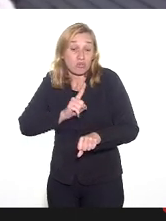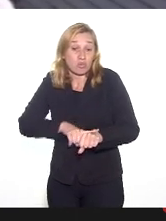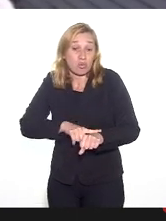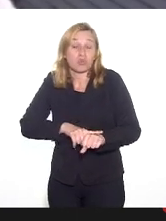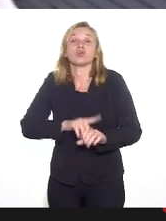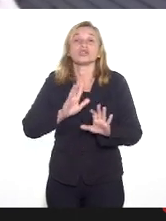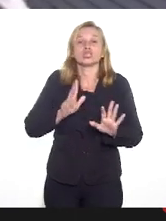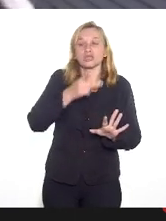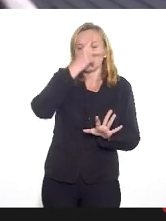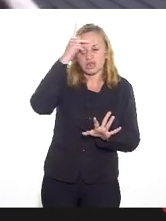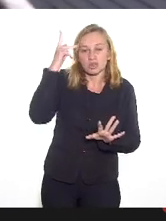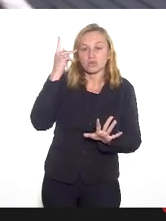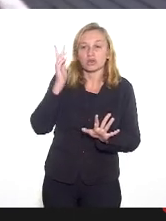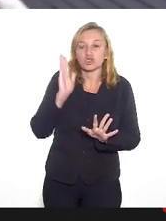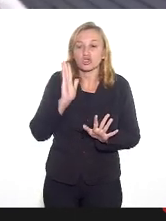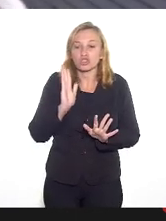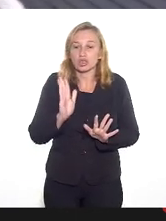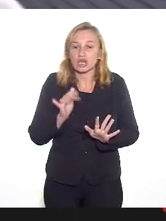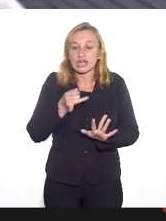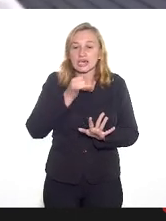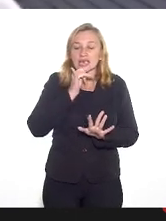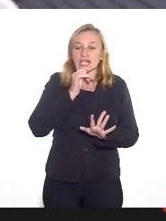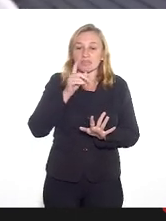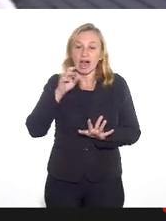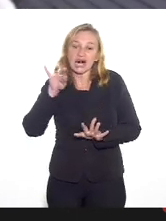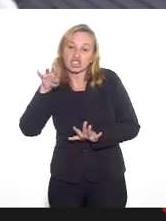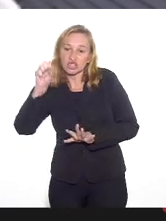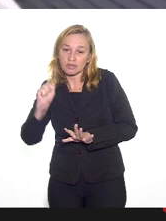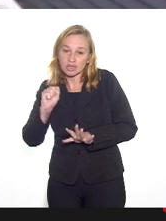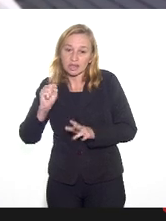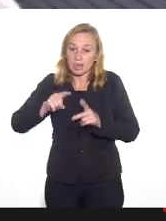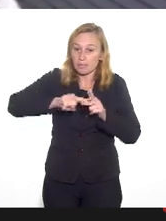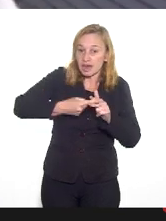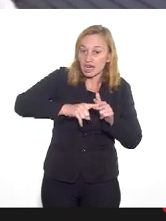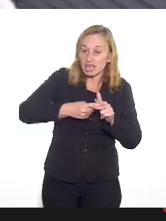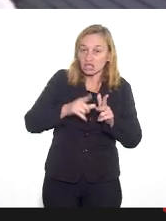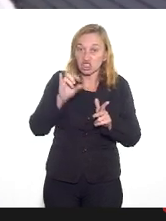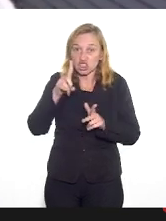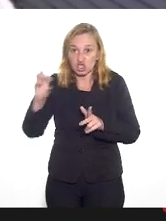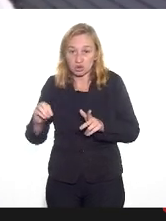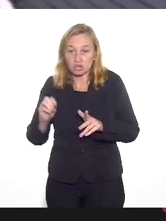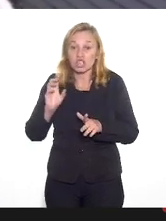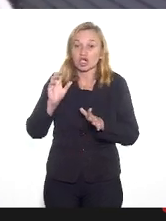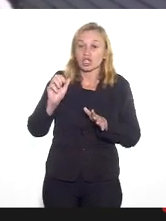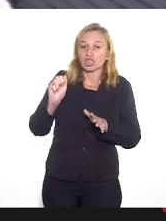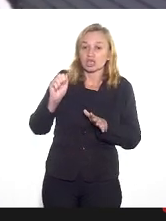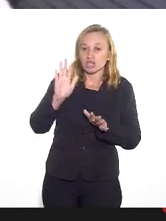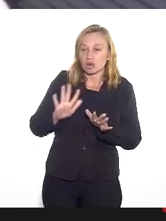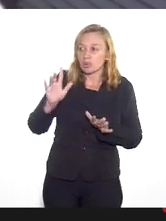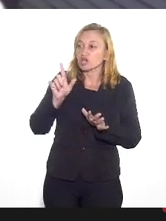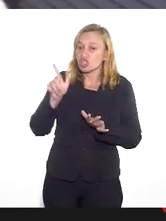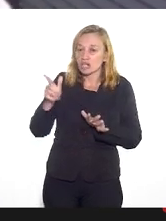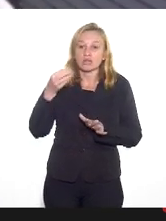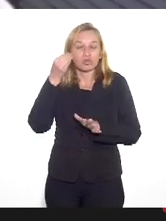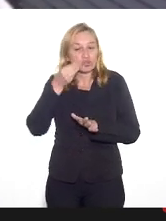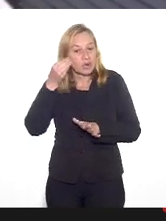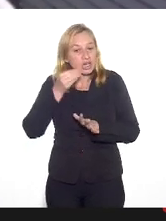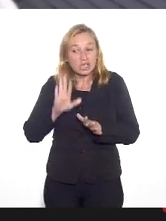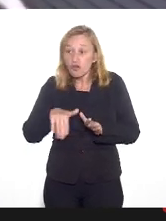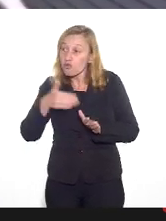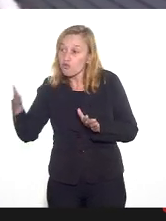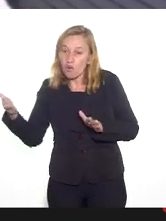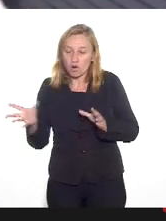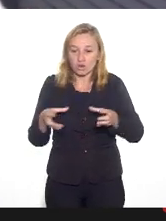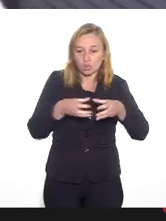têm, ainda mais quando é, por exemplo, artífice, ele é mecânico diesel. Geralmente, ele já tem uma experiência fora da corporação,